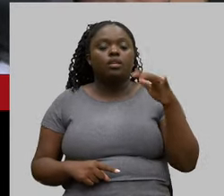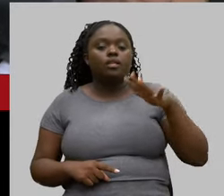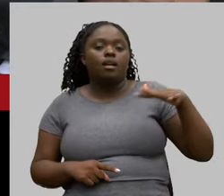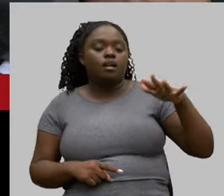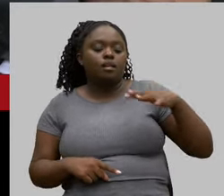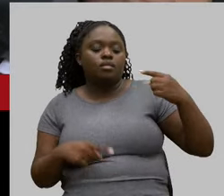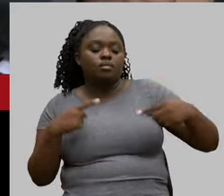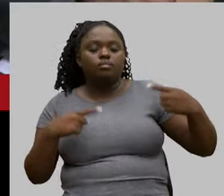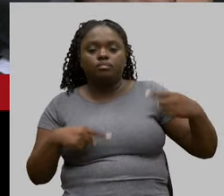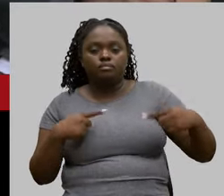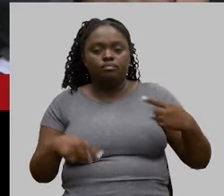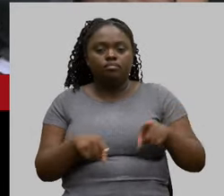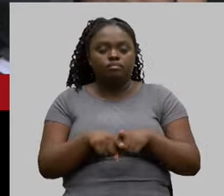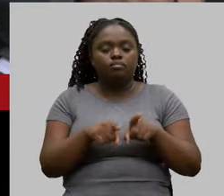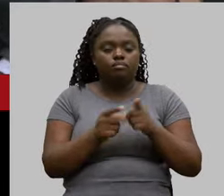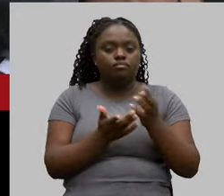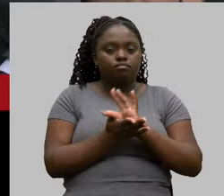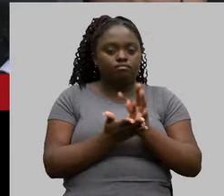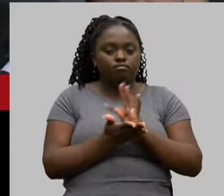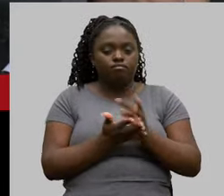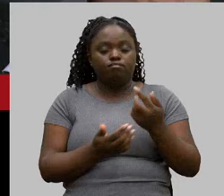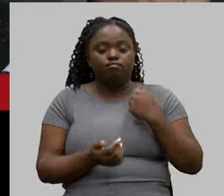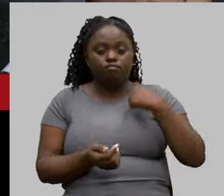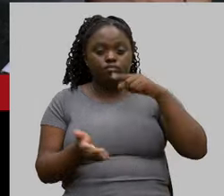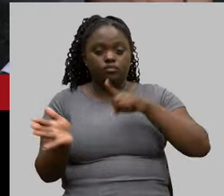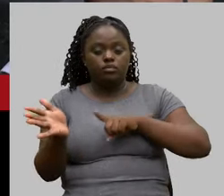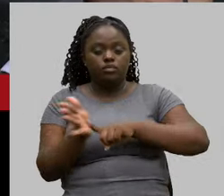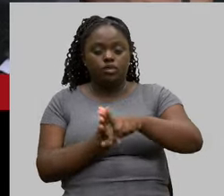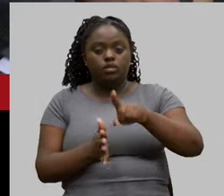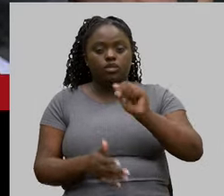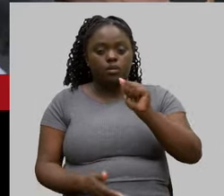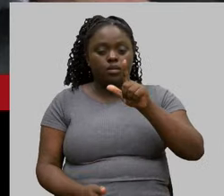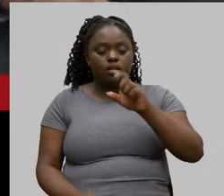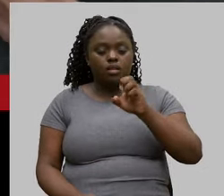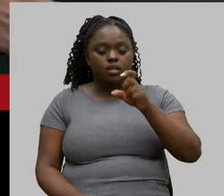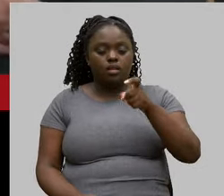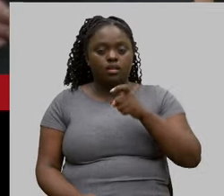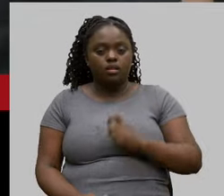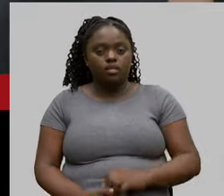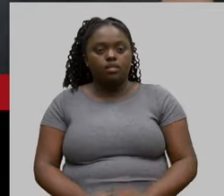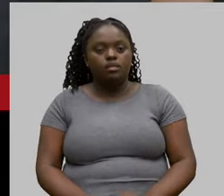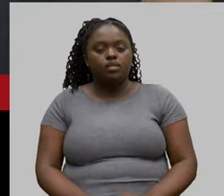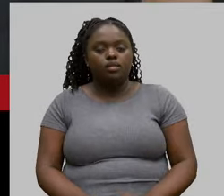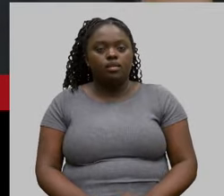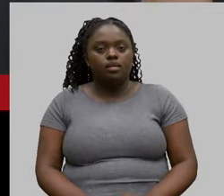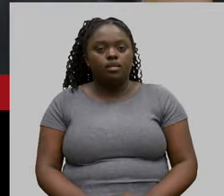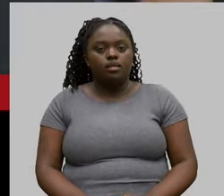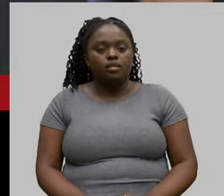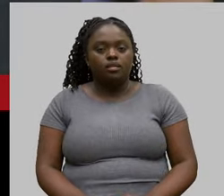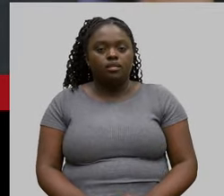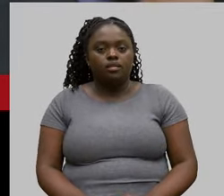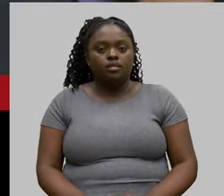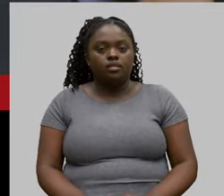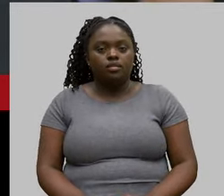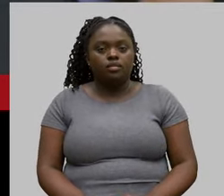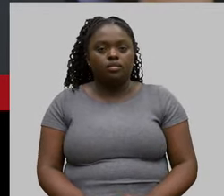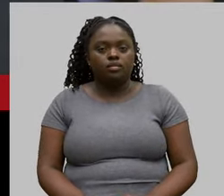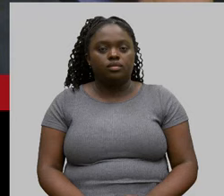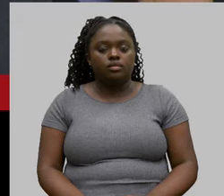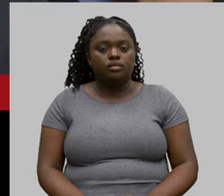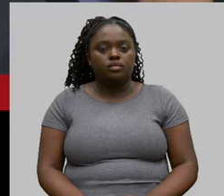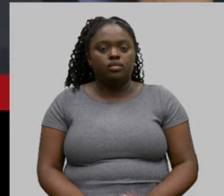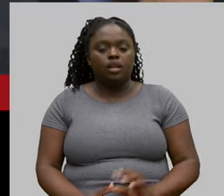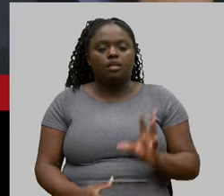questão política eu vou perguntar aqui Dr Alex né gente que dentro do viés da sustentabilidade